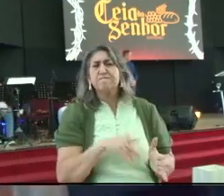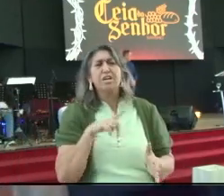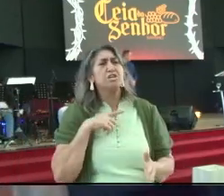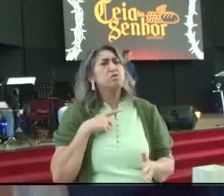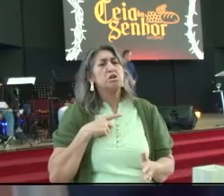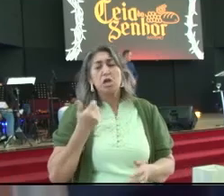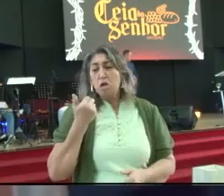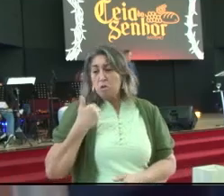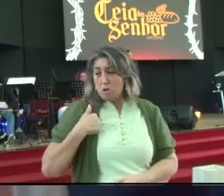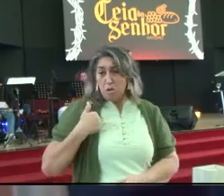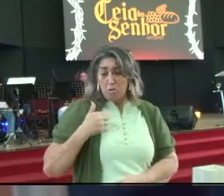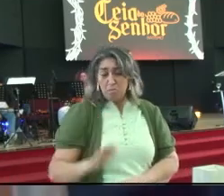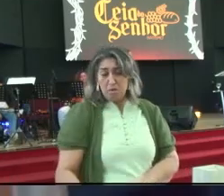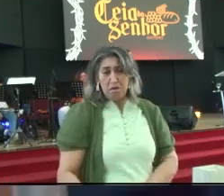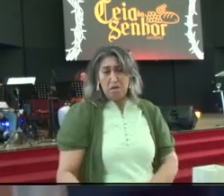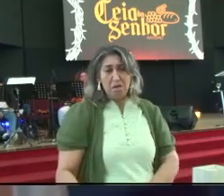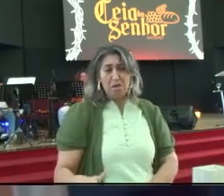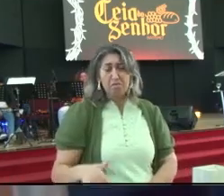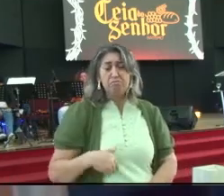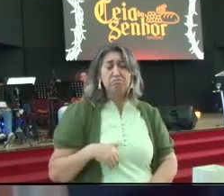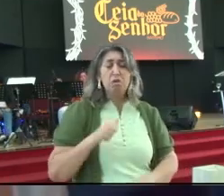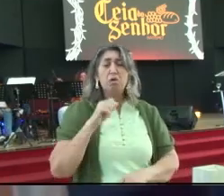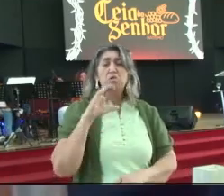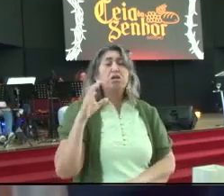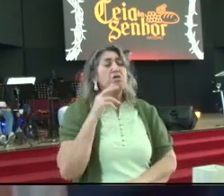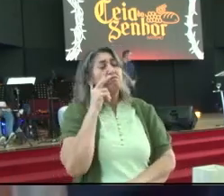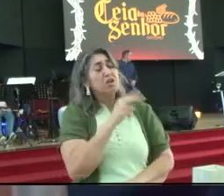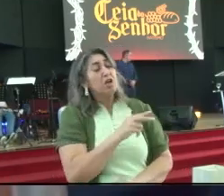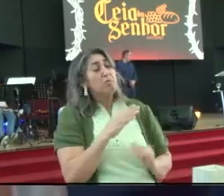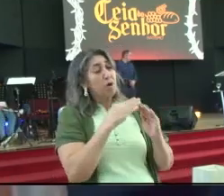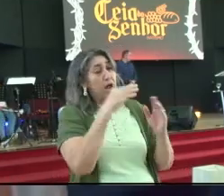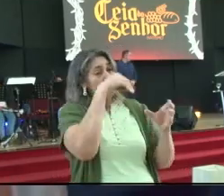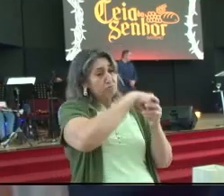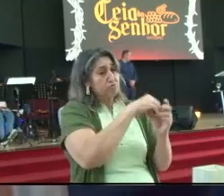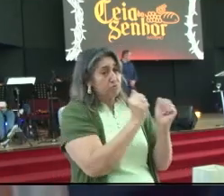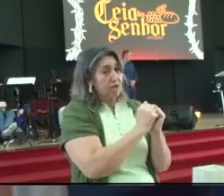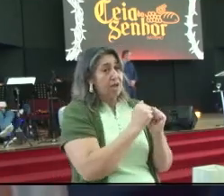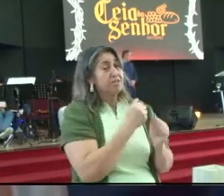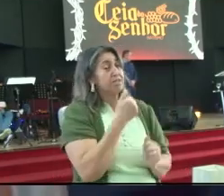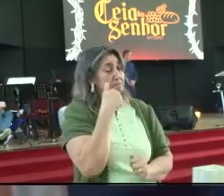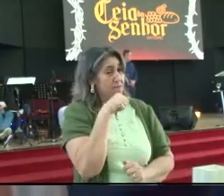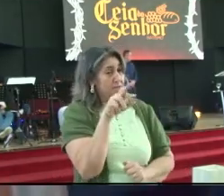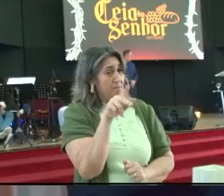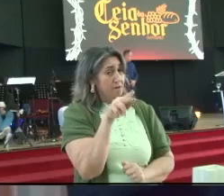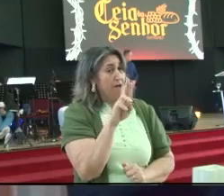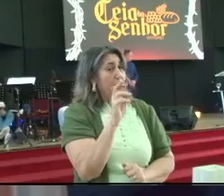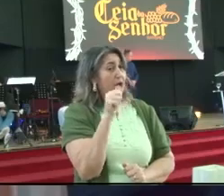Desde quando eu era pequeno, adolescente, morei na casa da minha irmã Raquel.